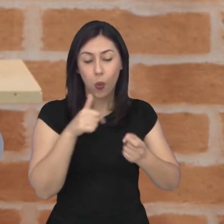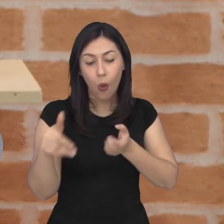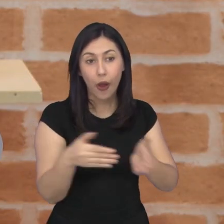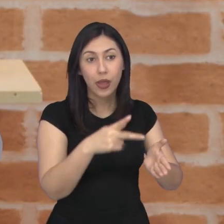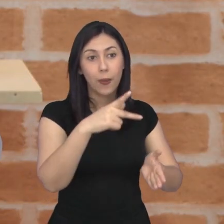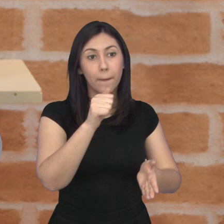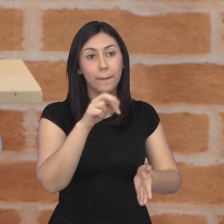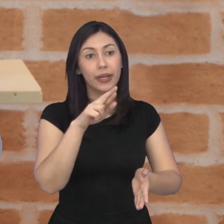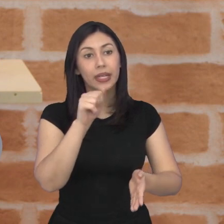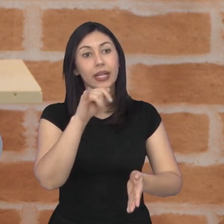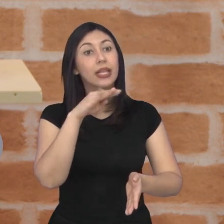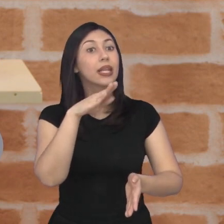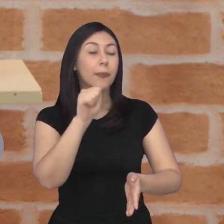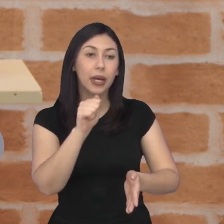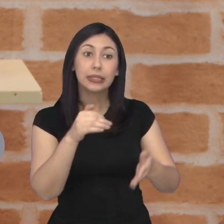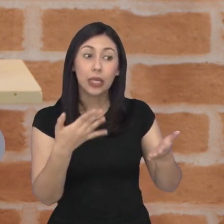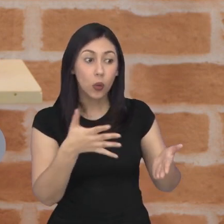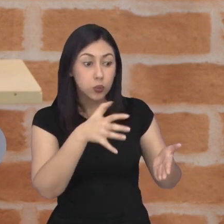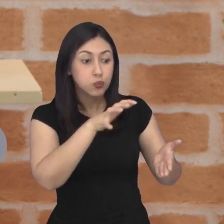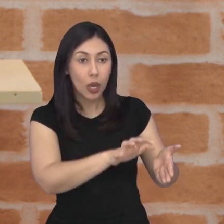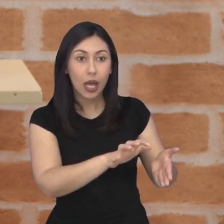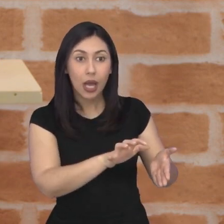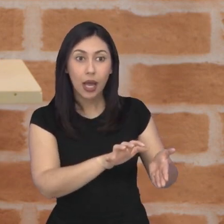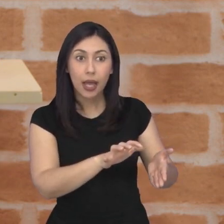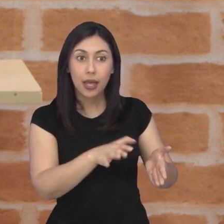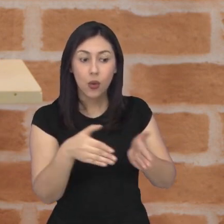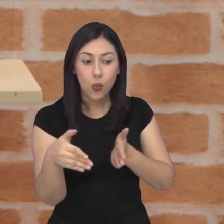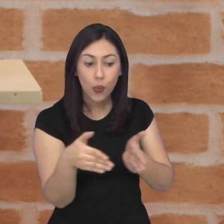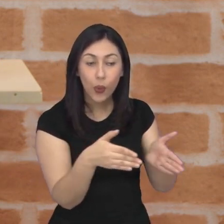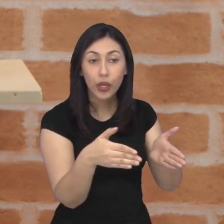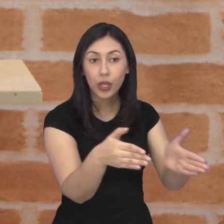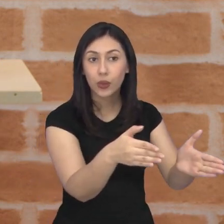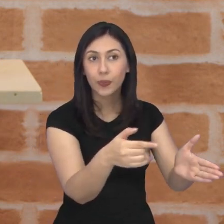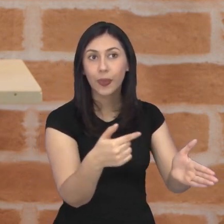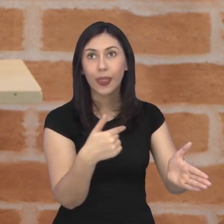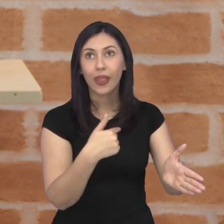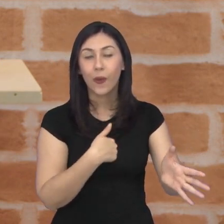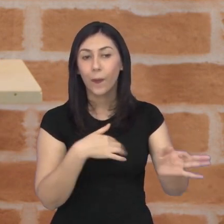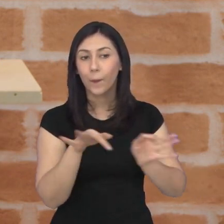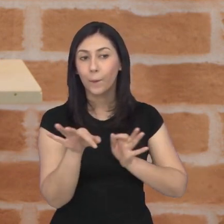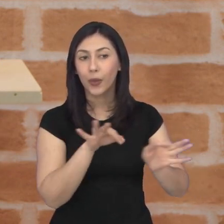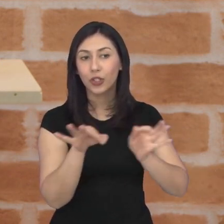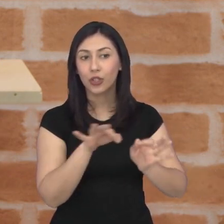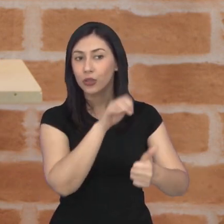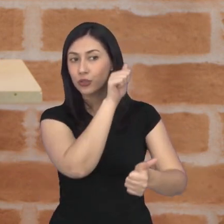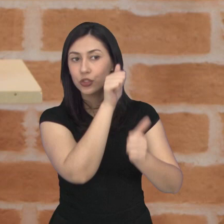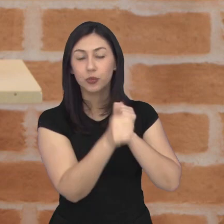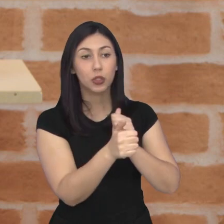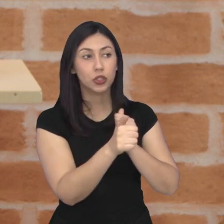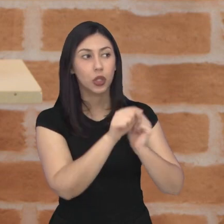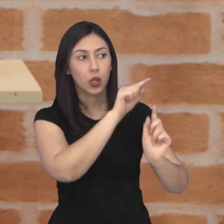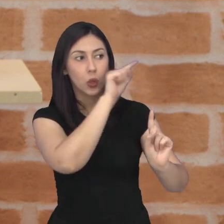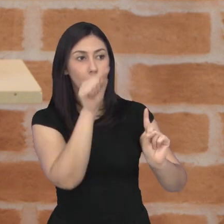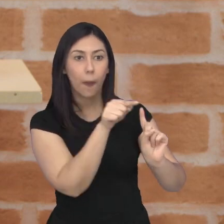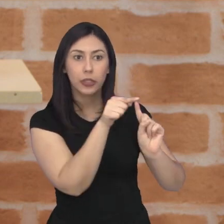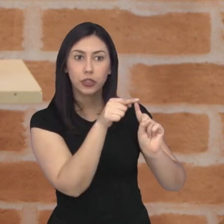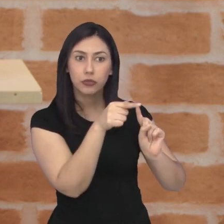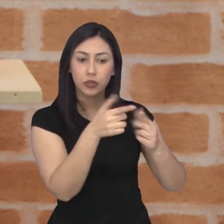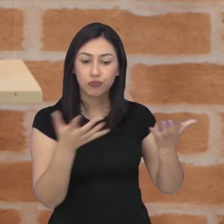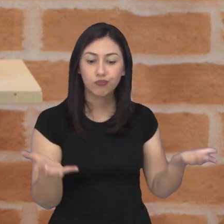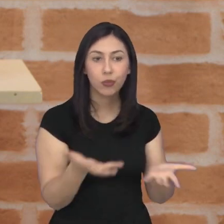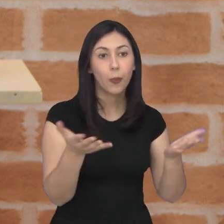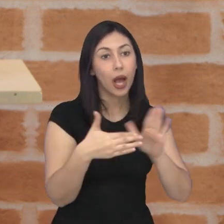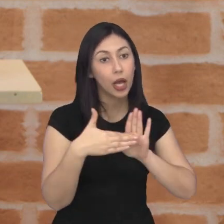Sim. E para falar um pouco do Rio Paraíba, hoje para mim a principal ferramenta é o esporte, numa missão, né, num objetivo